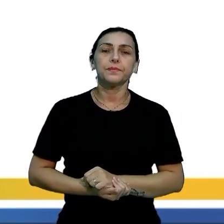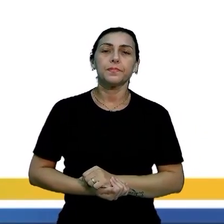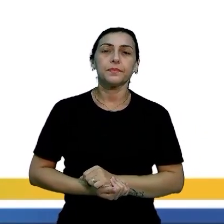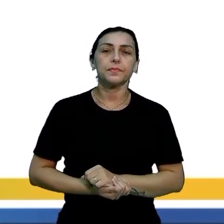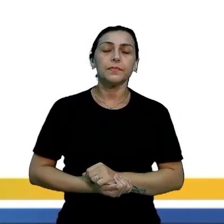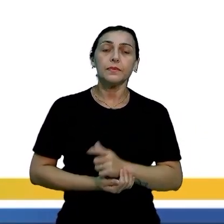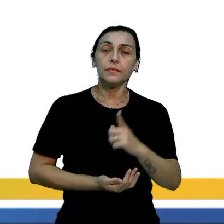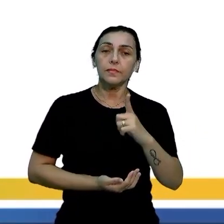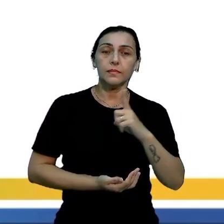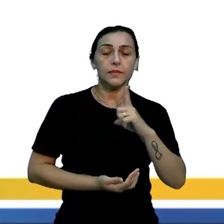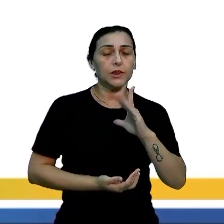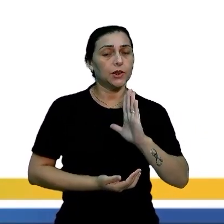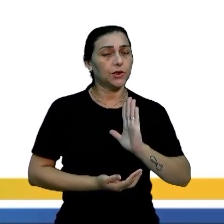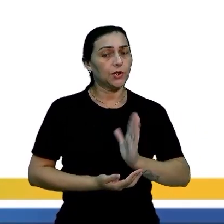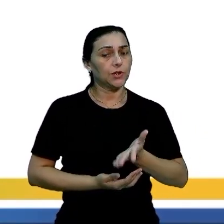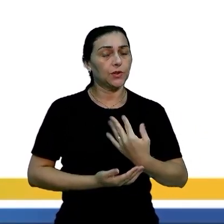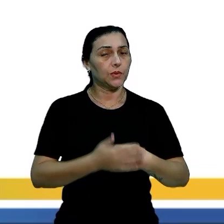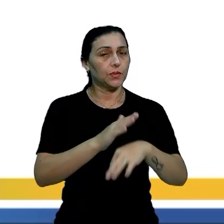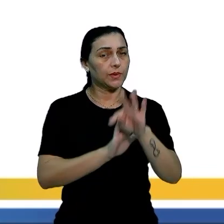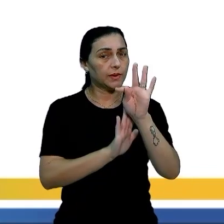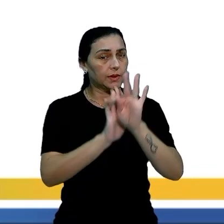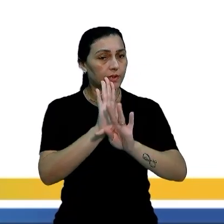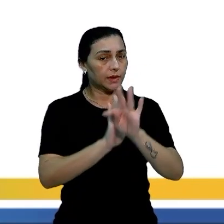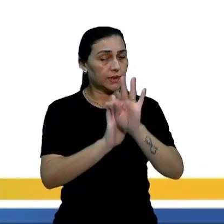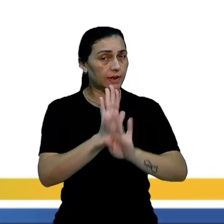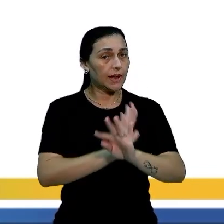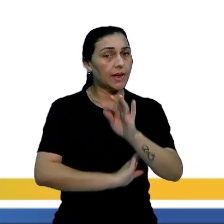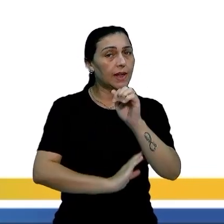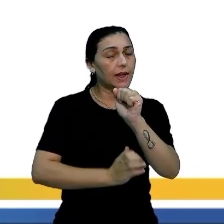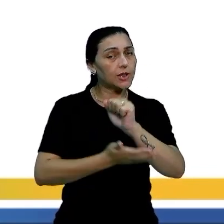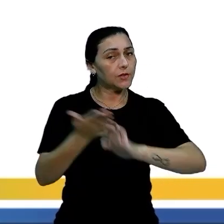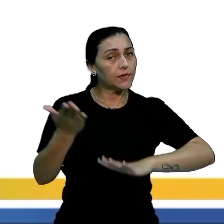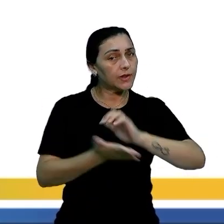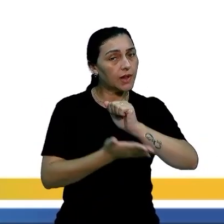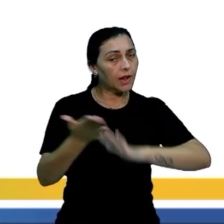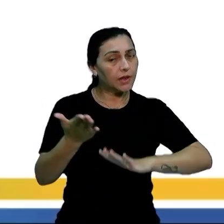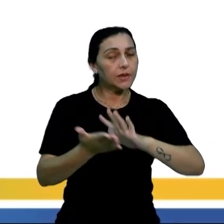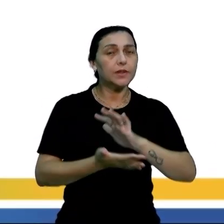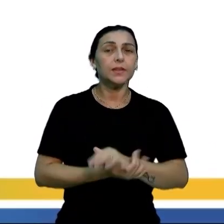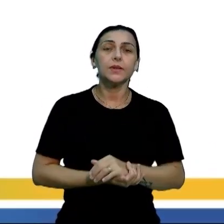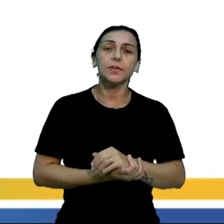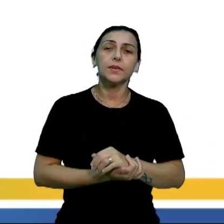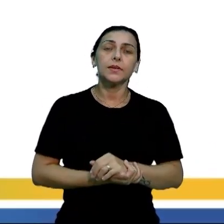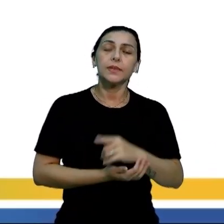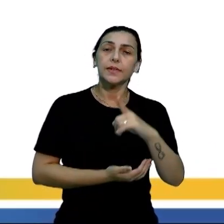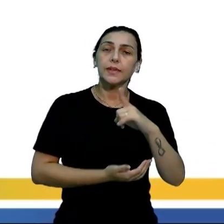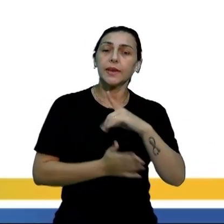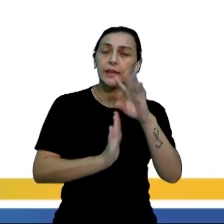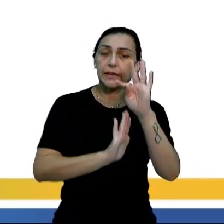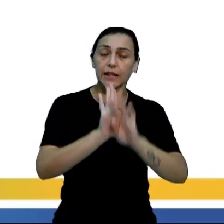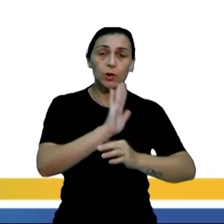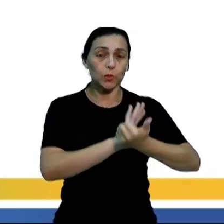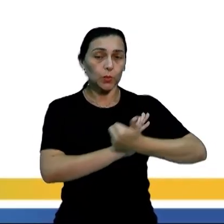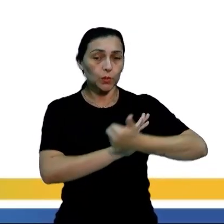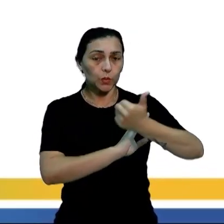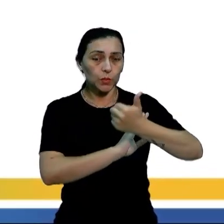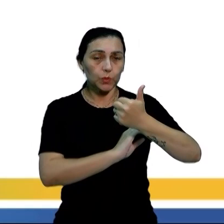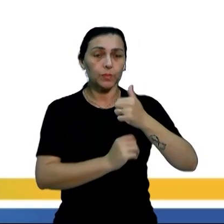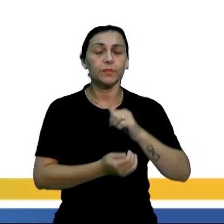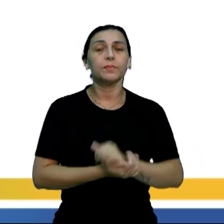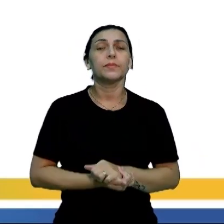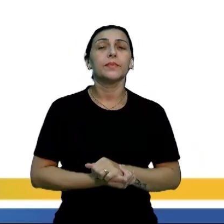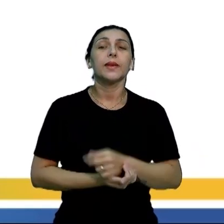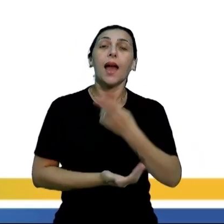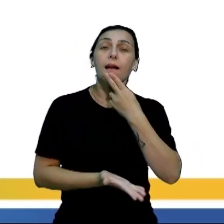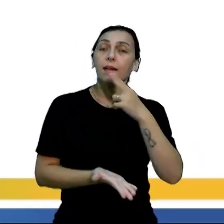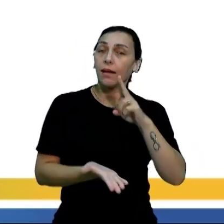E aí a gente já vai para o nosso exercitando, e aí a gente tem esse texto 1, que é justamente